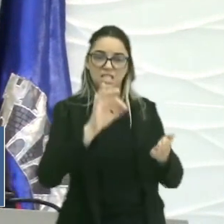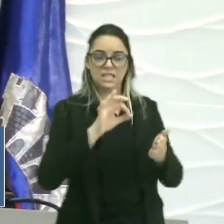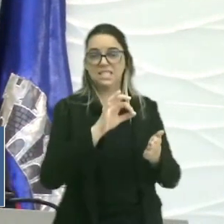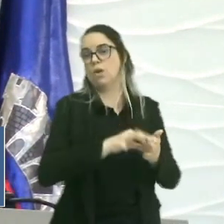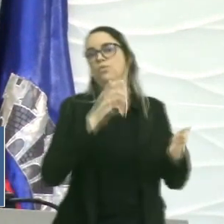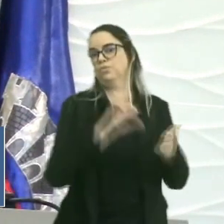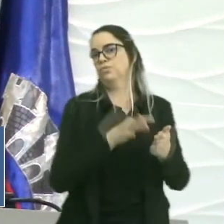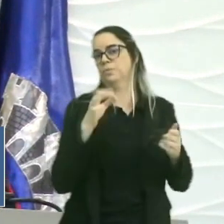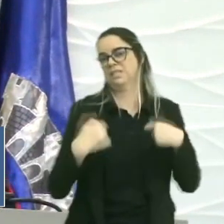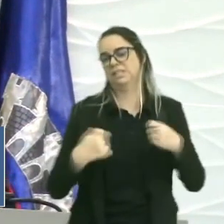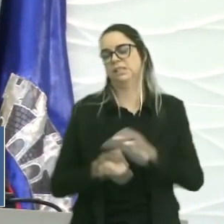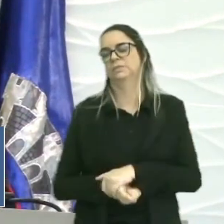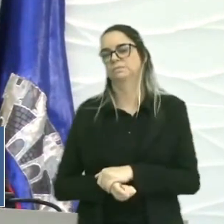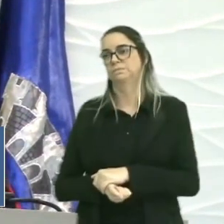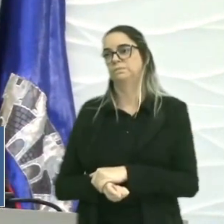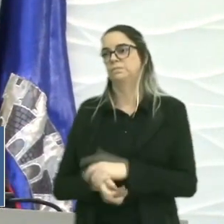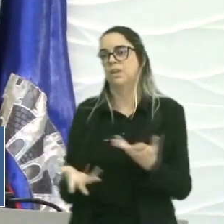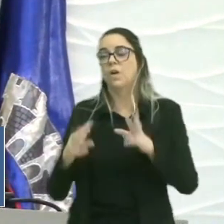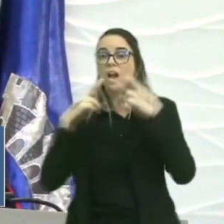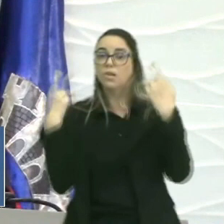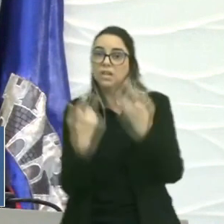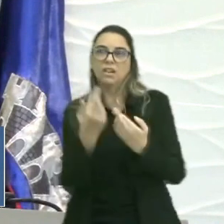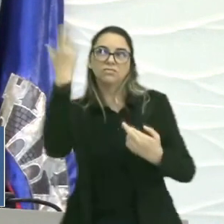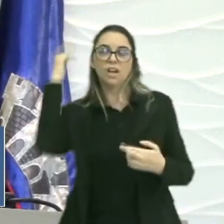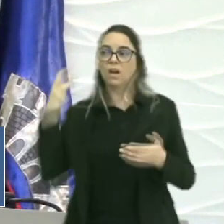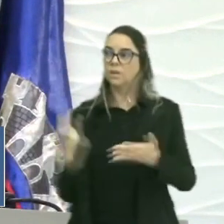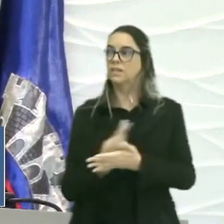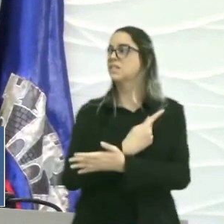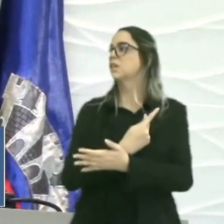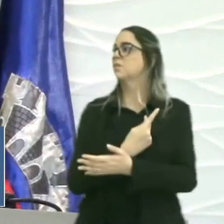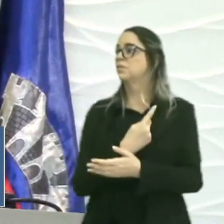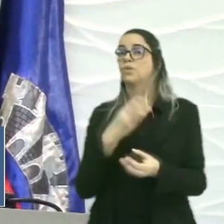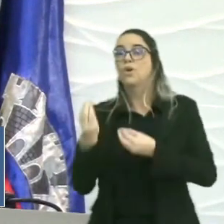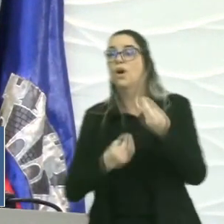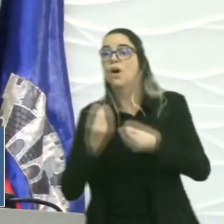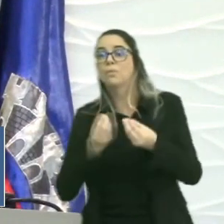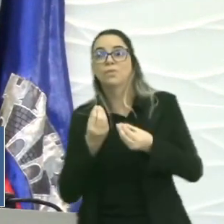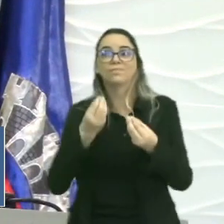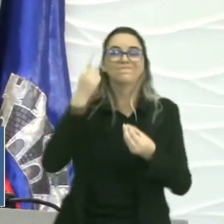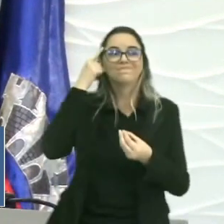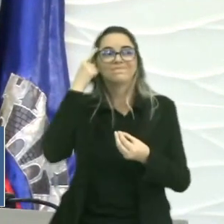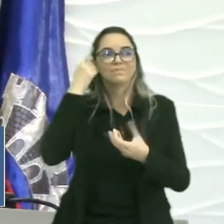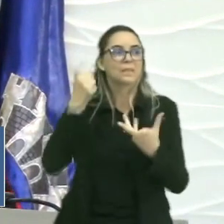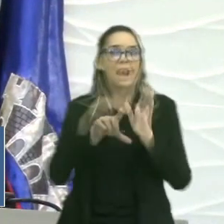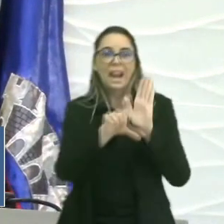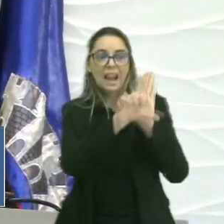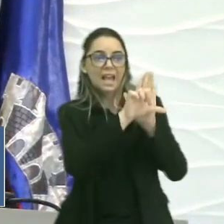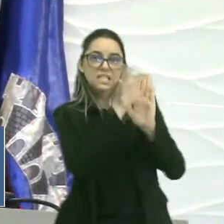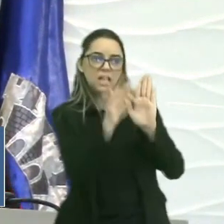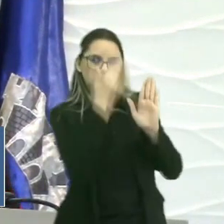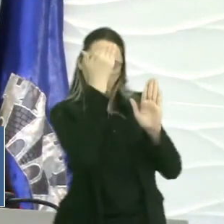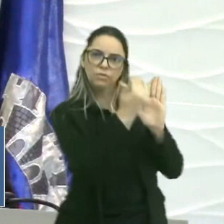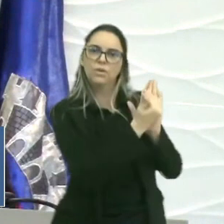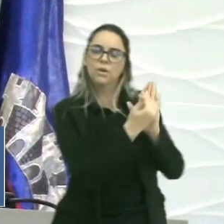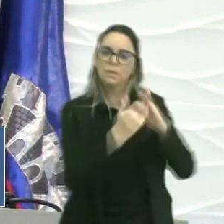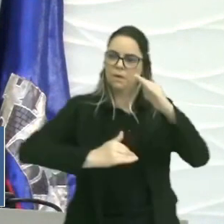a essa reunião que aconteceu, como poderia encontrar um meio legal para que esses profissionais